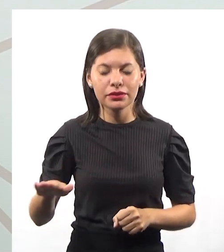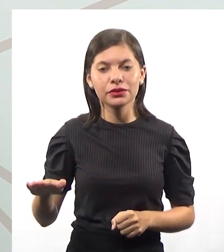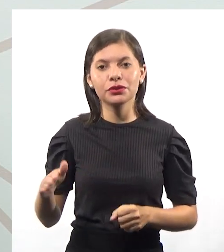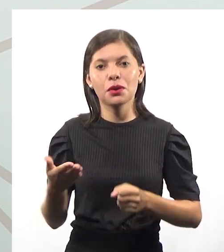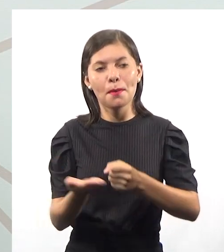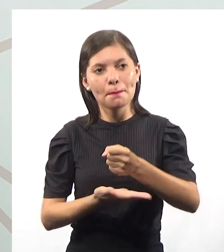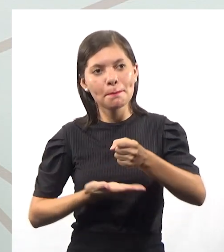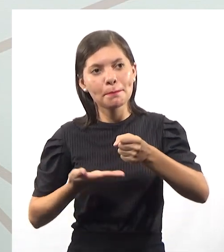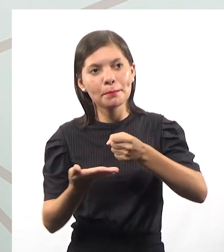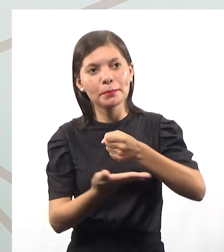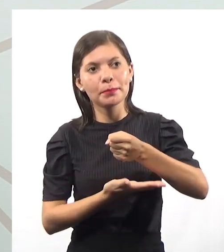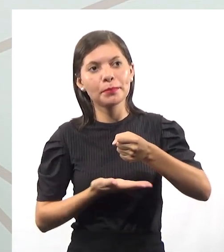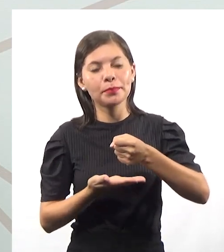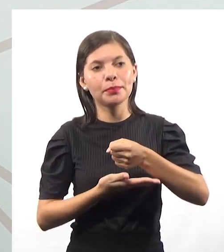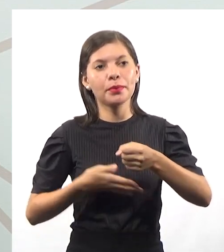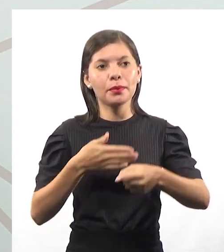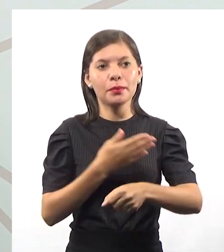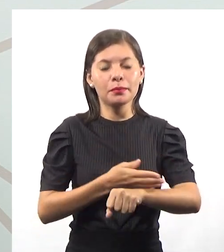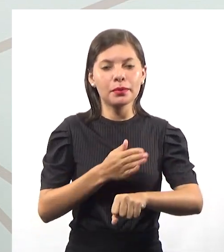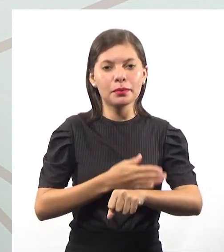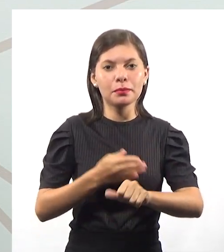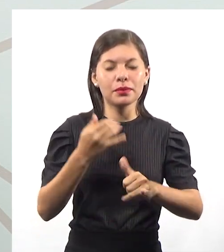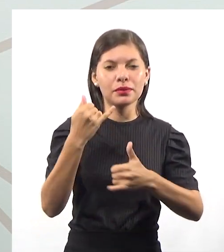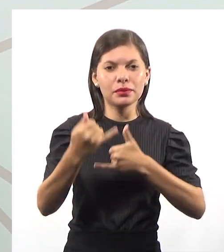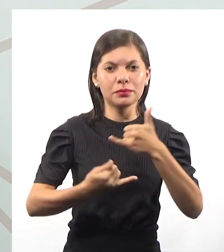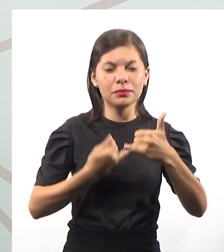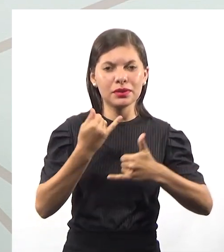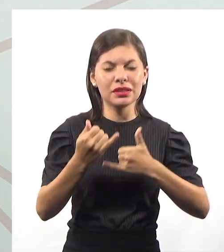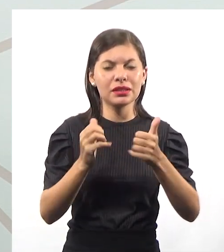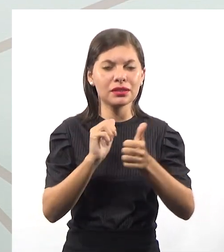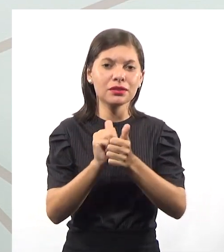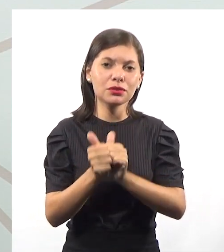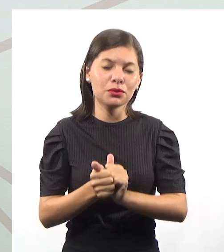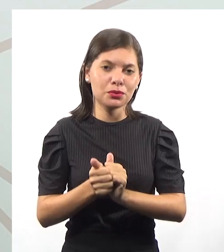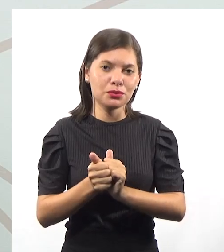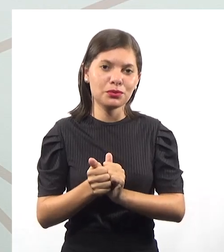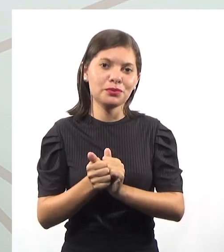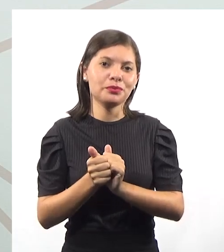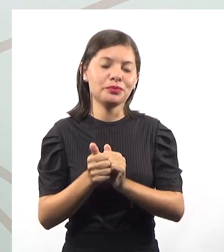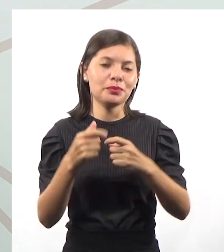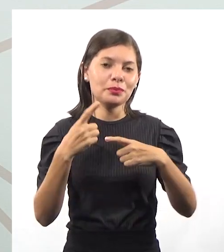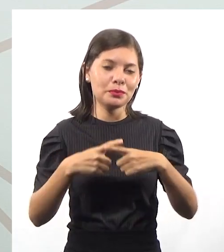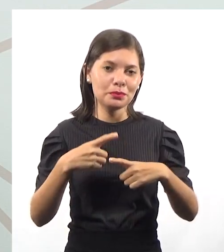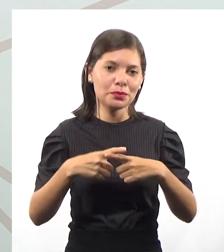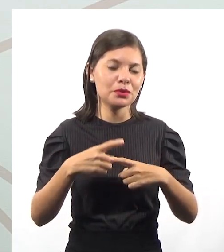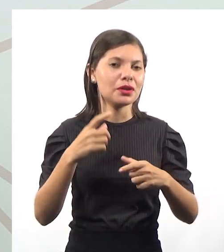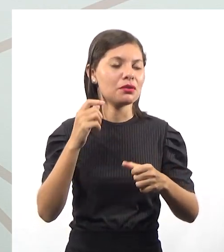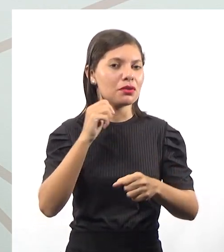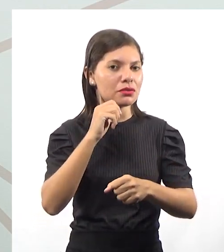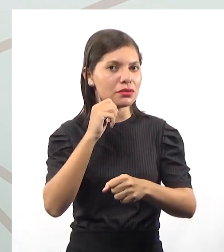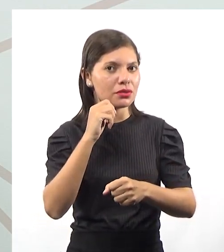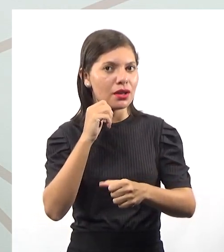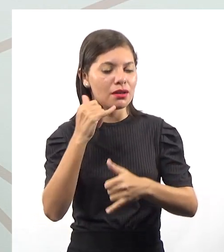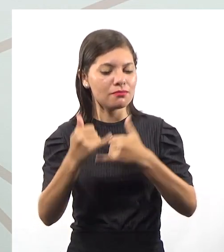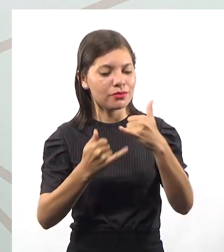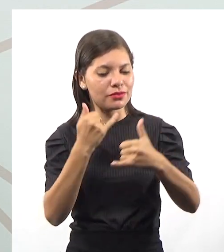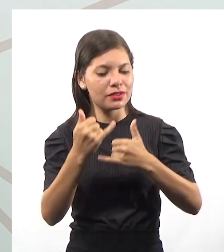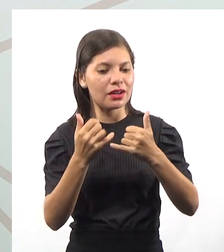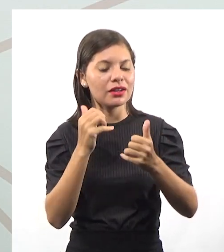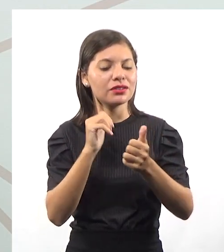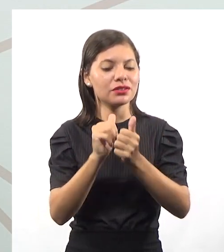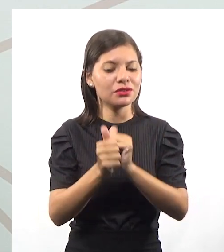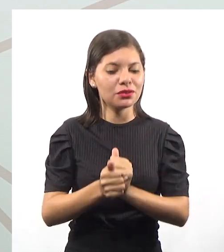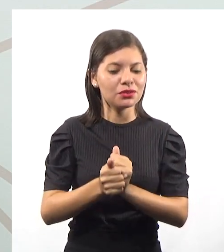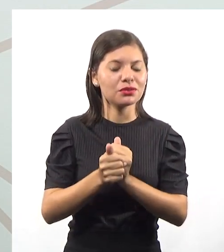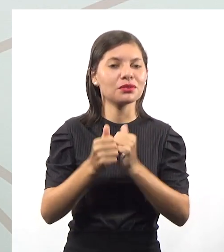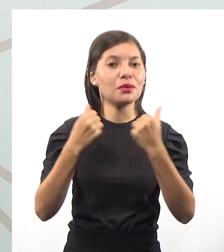infantil se baseia pela prática de brincadeiras e jogos. porque é por meio das brincadeiras e dos